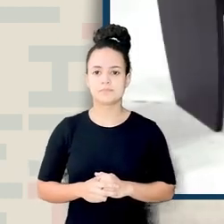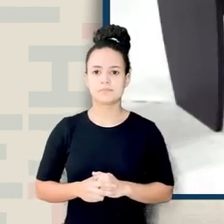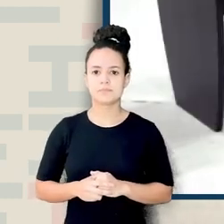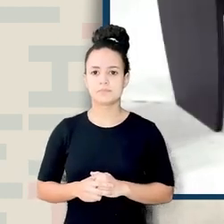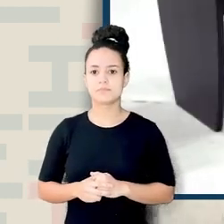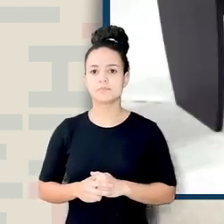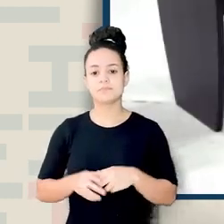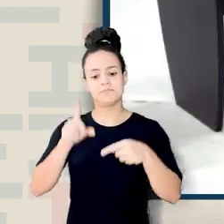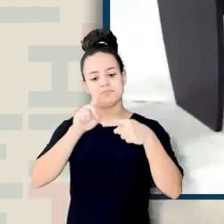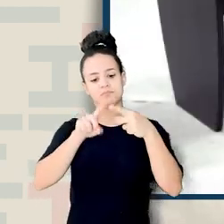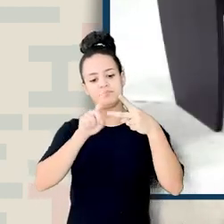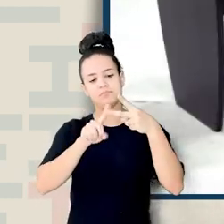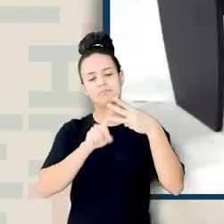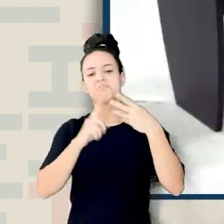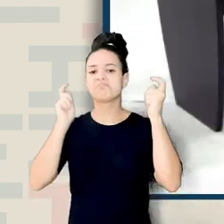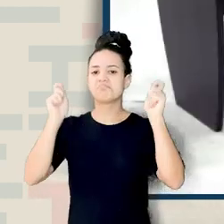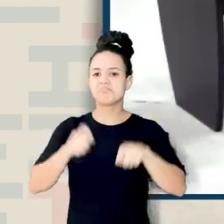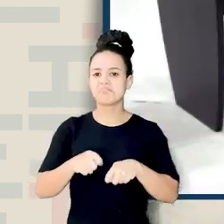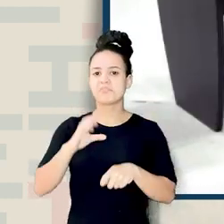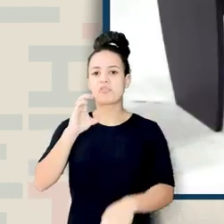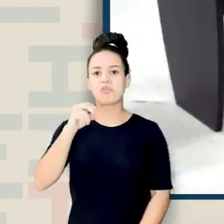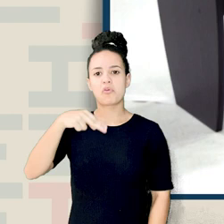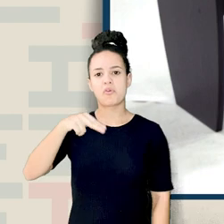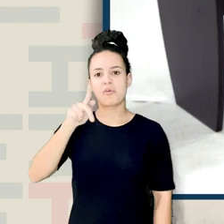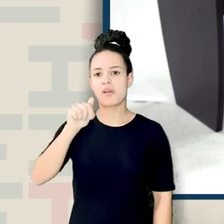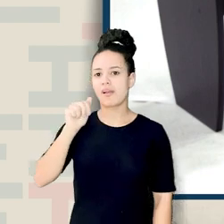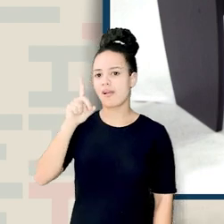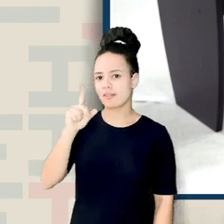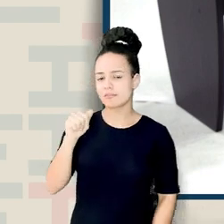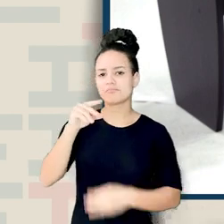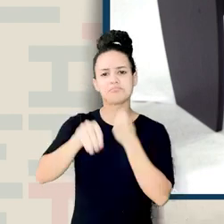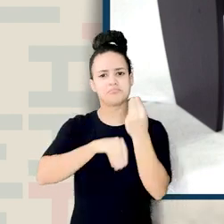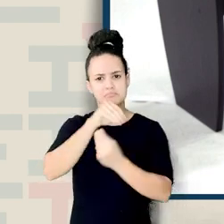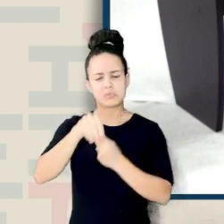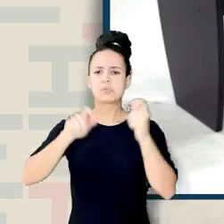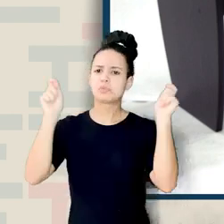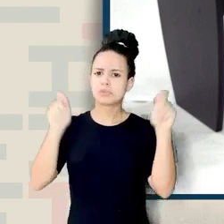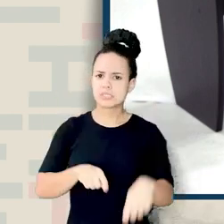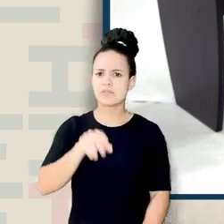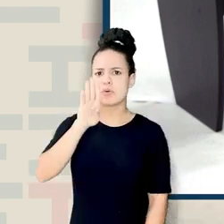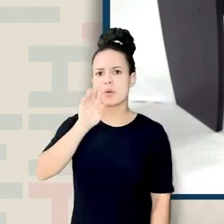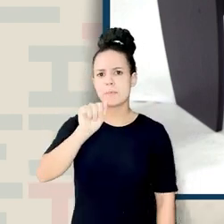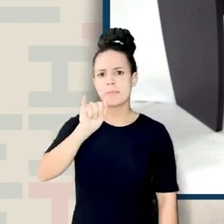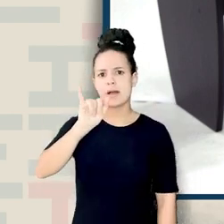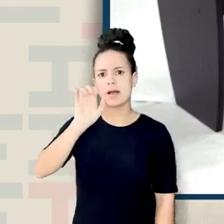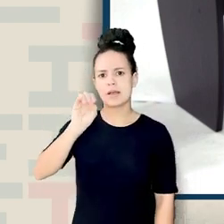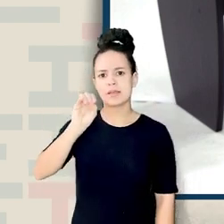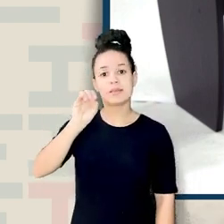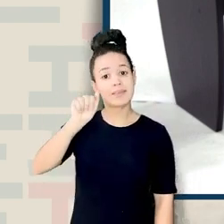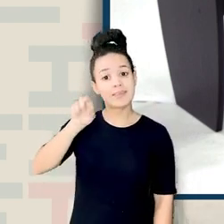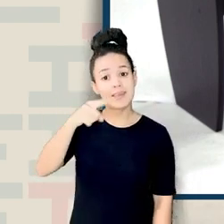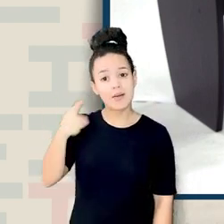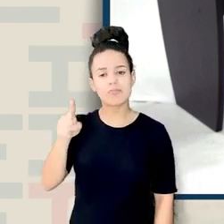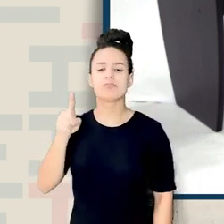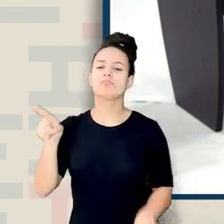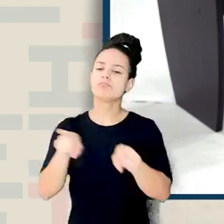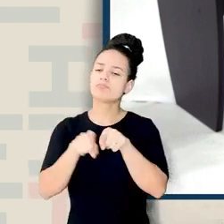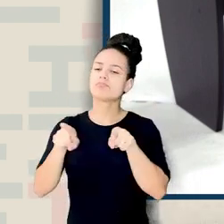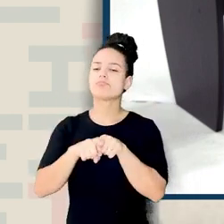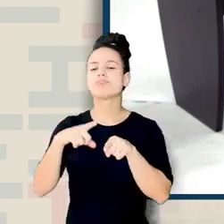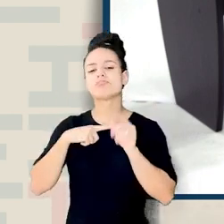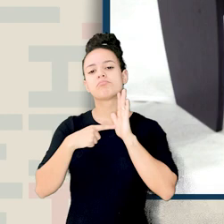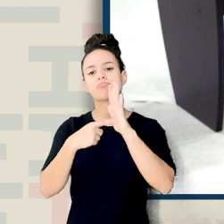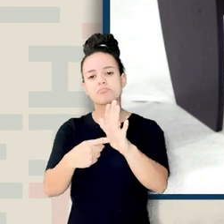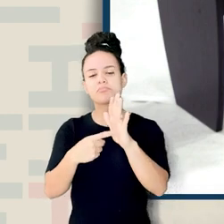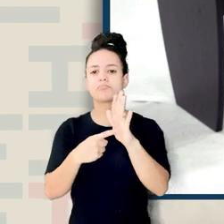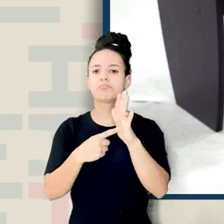três possibilidades de congada, mesclando com a possibilidade de baião e trazendo assim, então, essa janela de